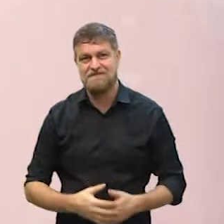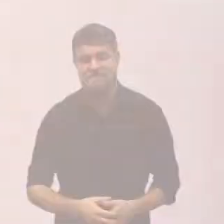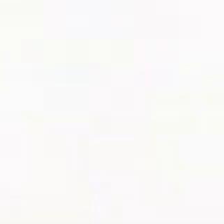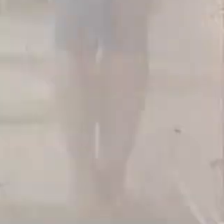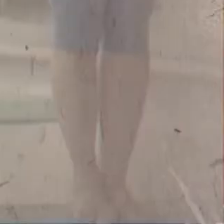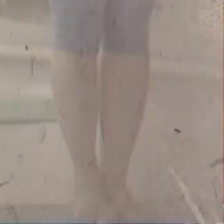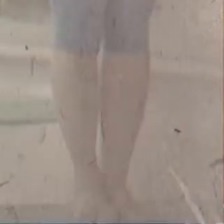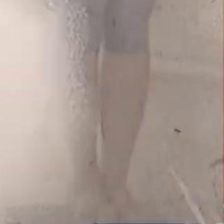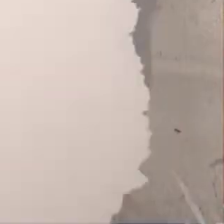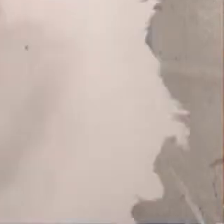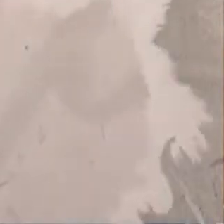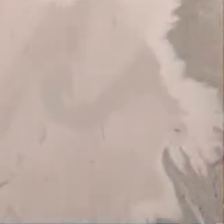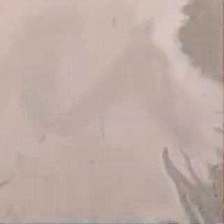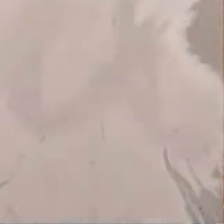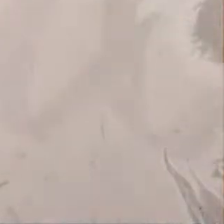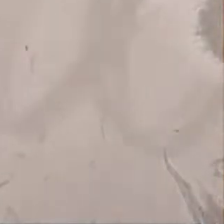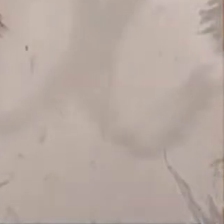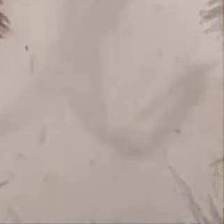lúpus